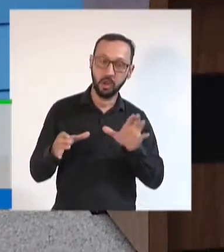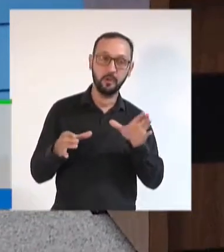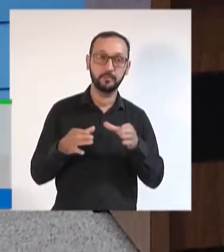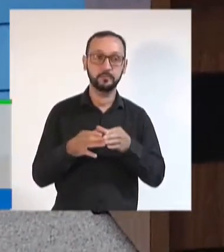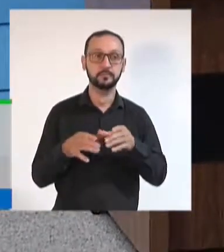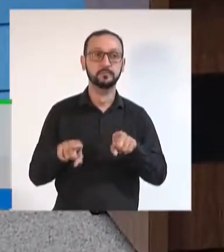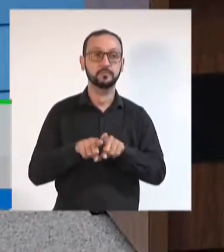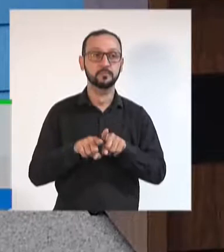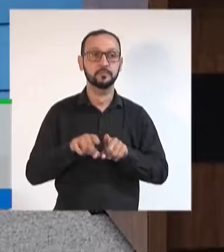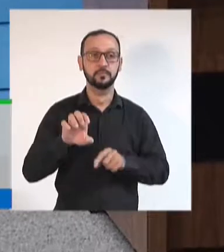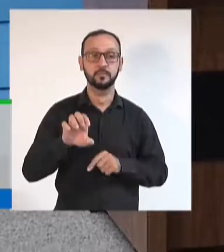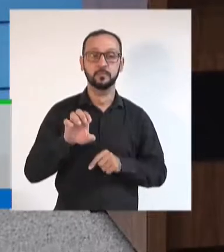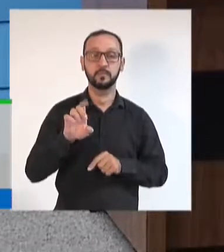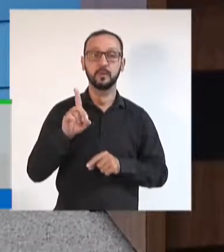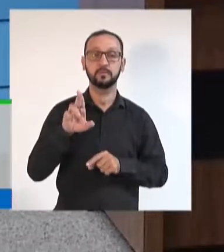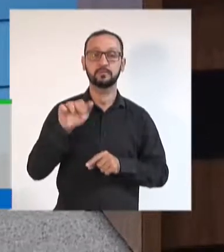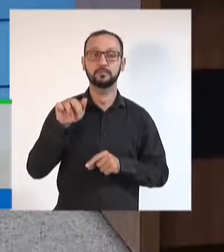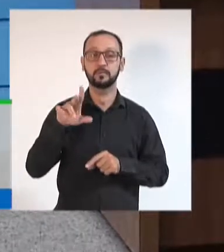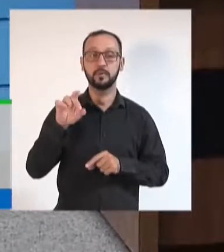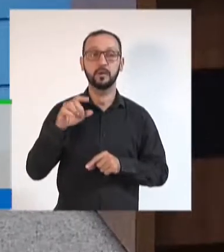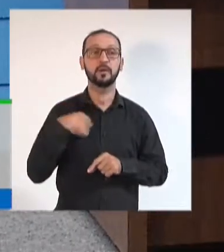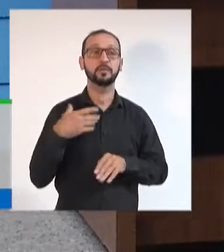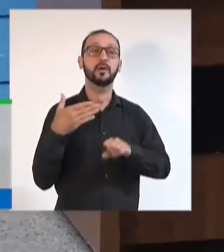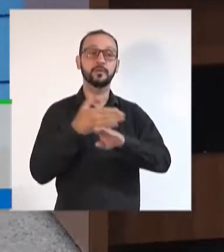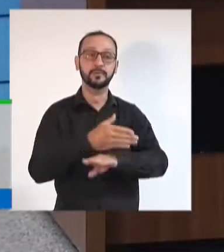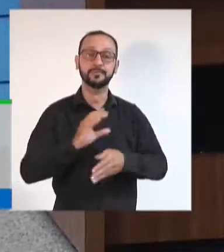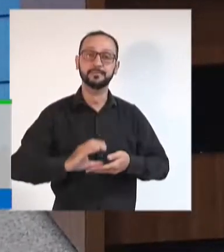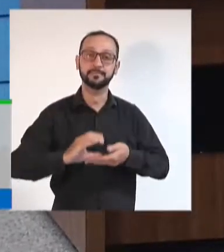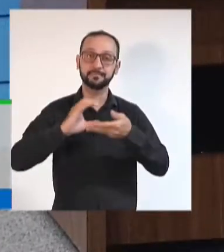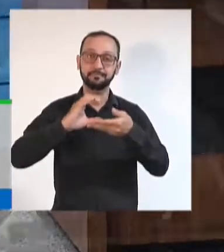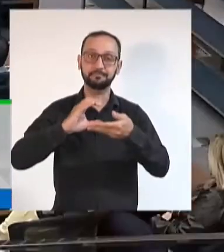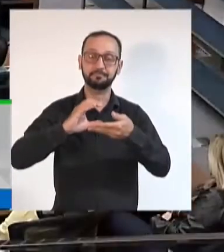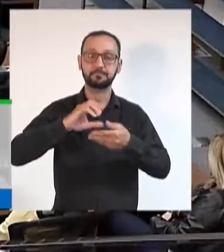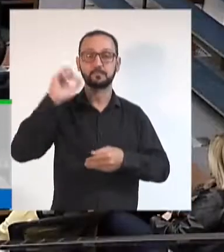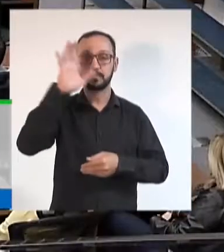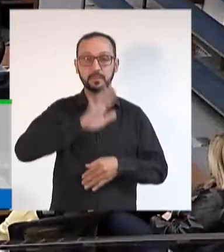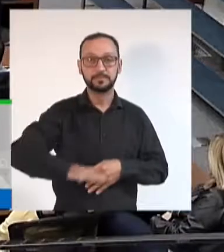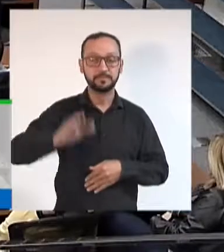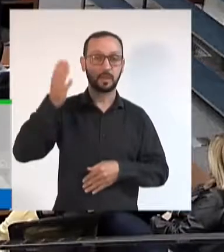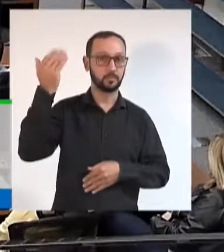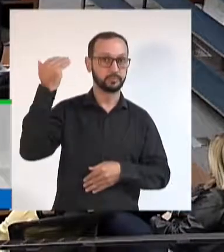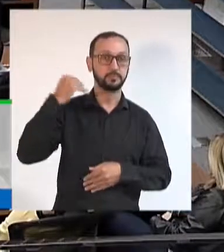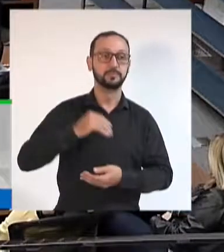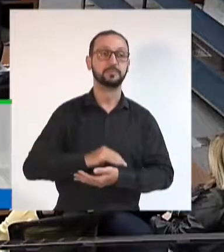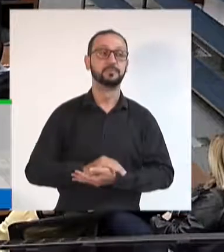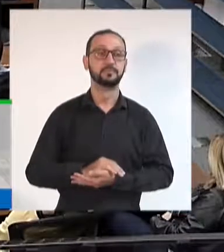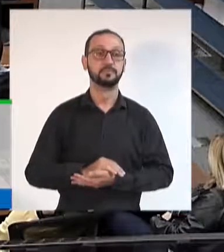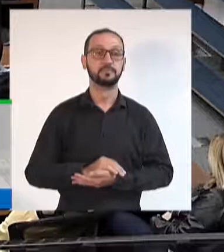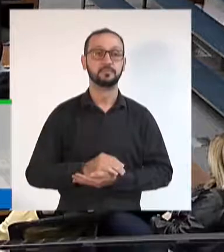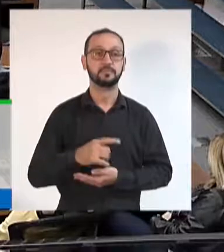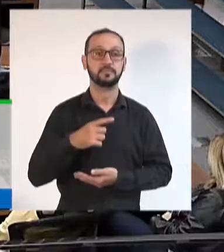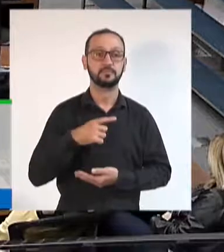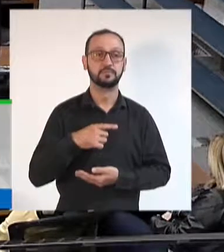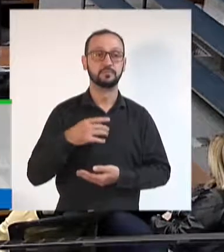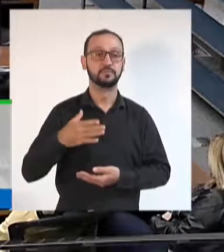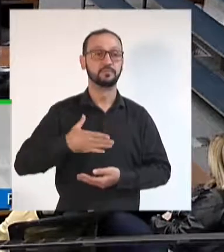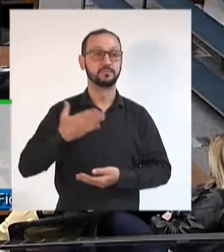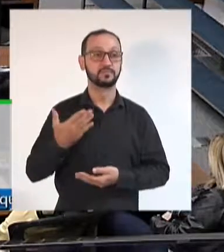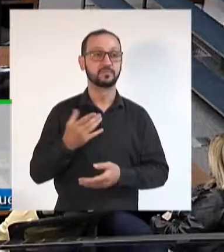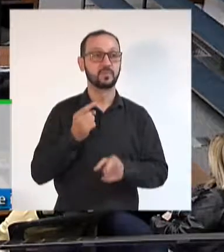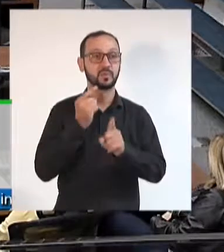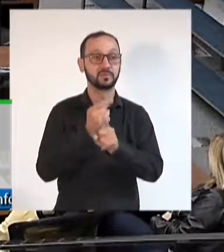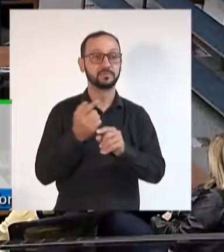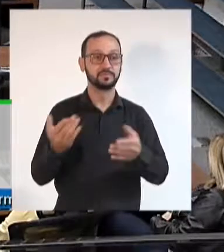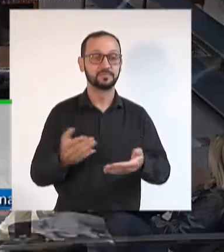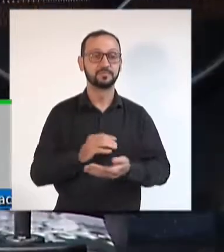do Eduardo, porque o Eduardo já esteve lá no Conselho Nacional, tempos atrás, tive a grata surpresa de encontrá-lo